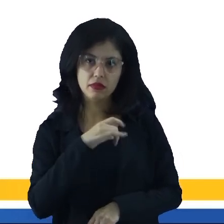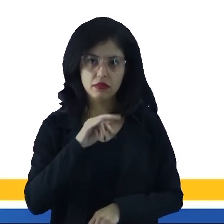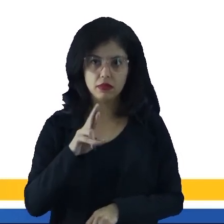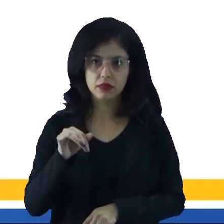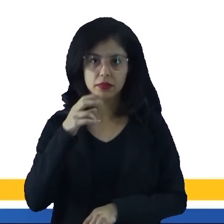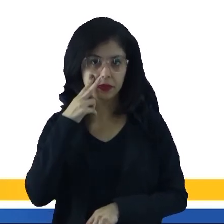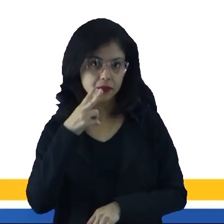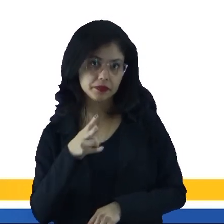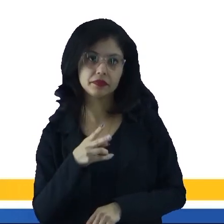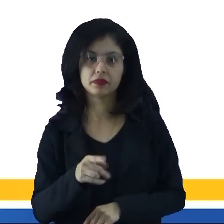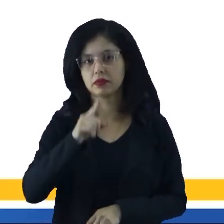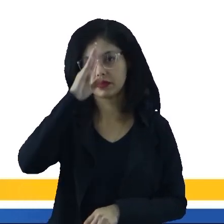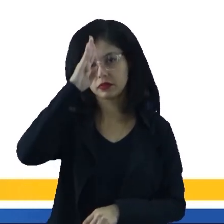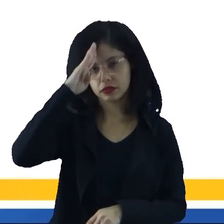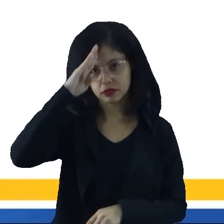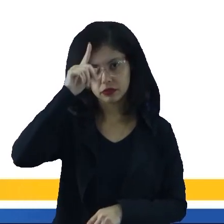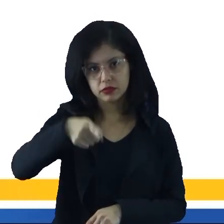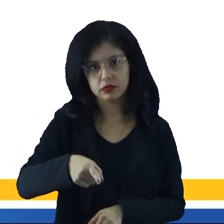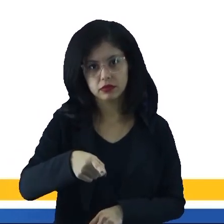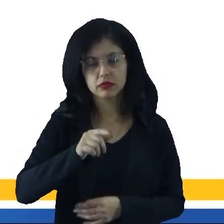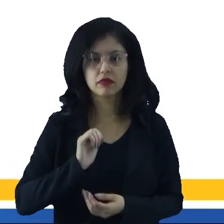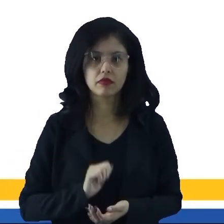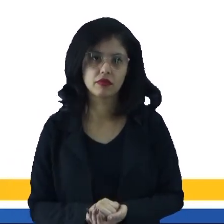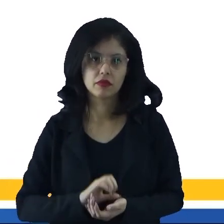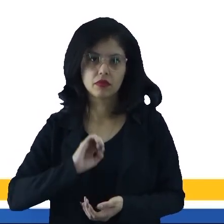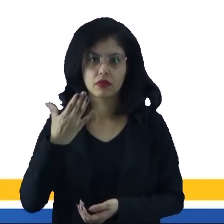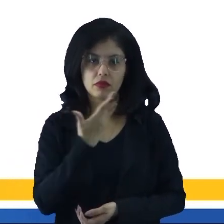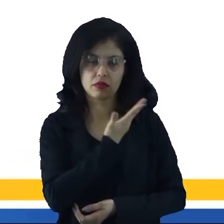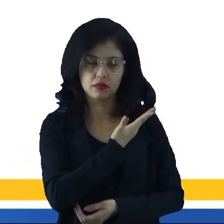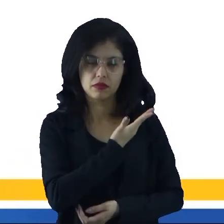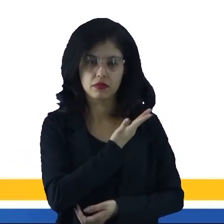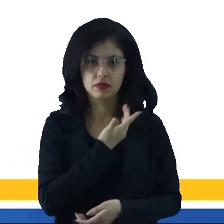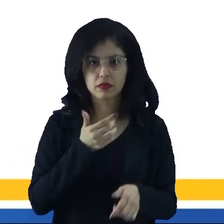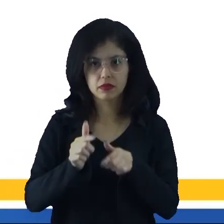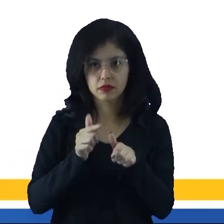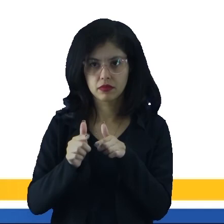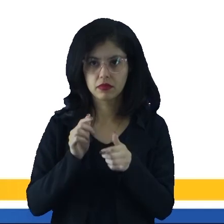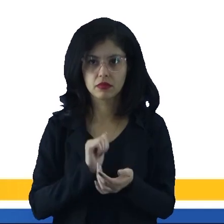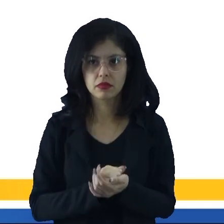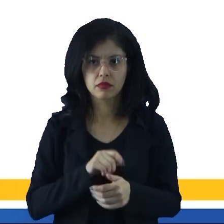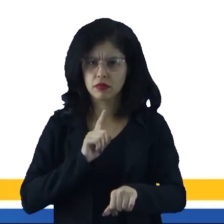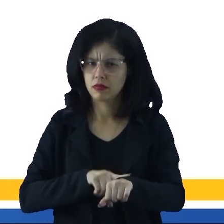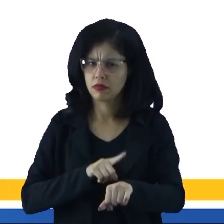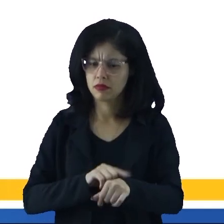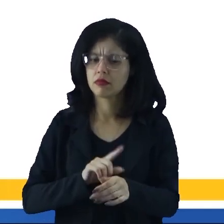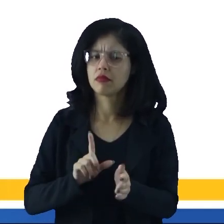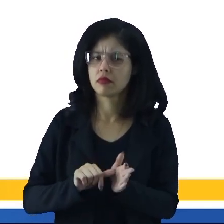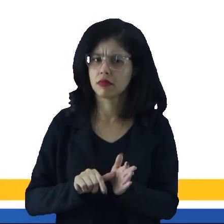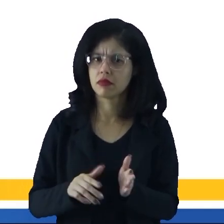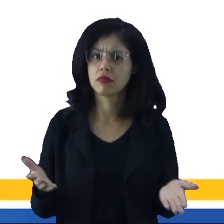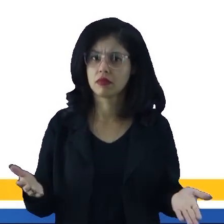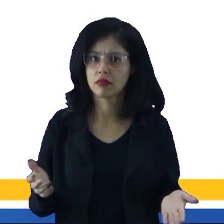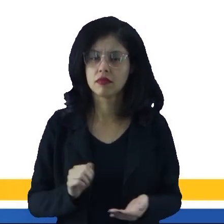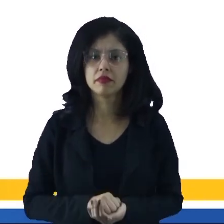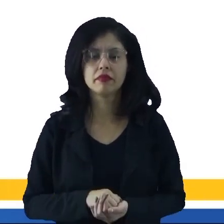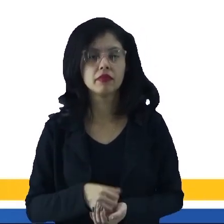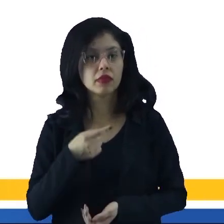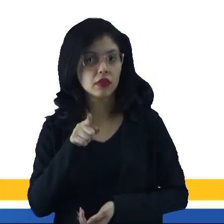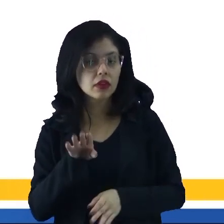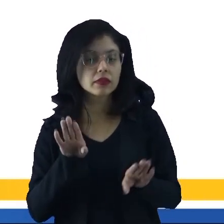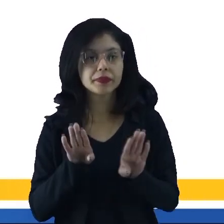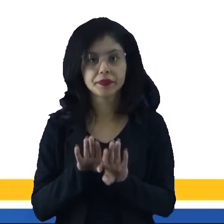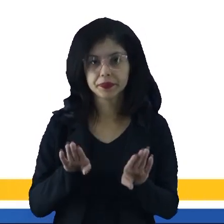Talvez um chefe ou colega de trabalho falou, olha só quem chegou, não está nem um pouco atrasado. A ironia está aí também